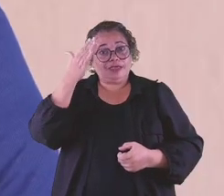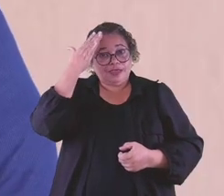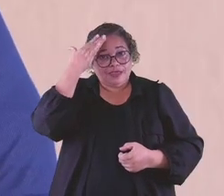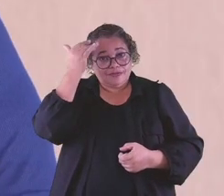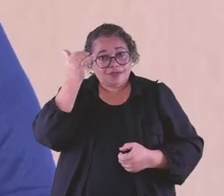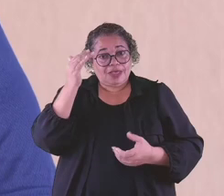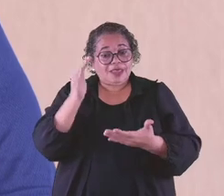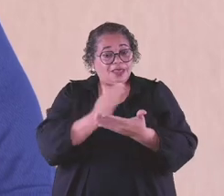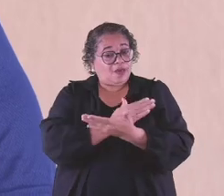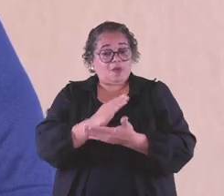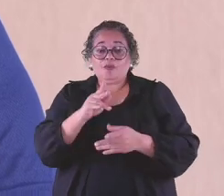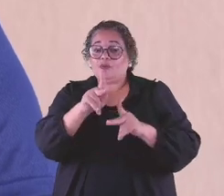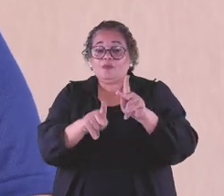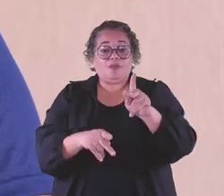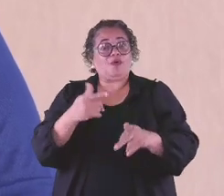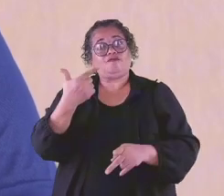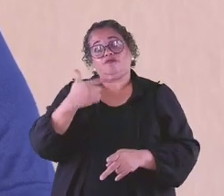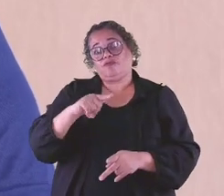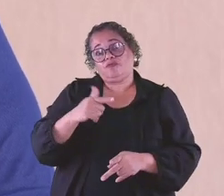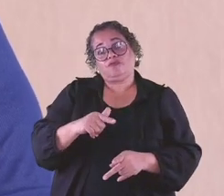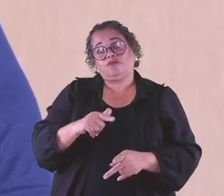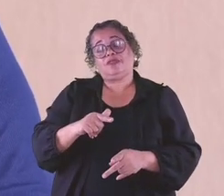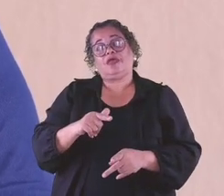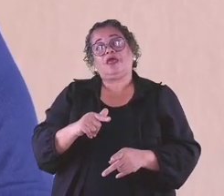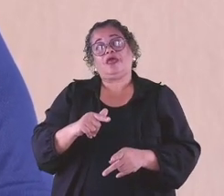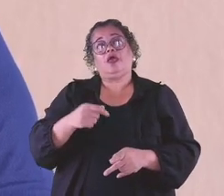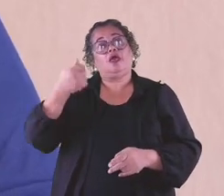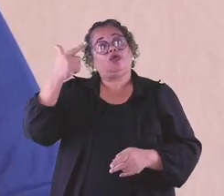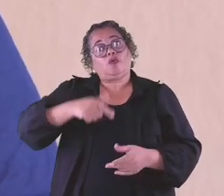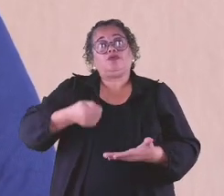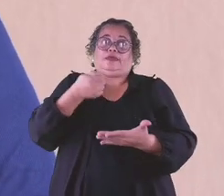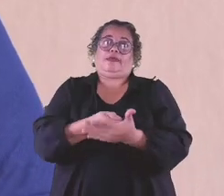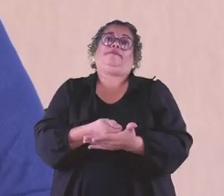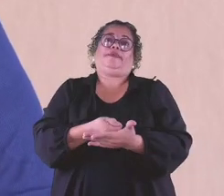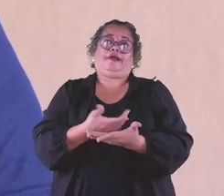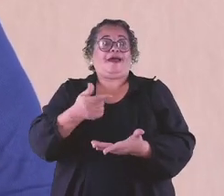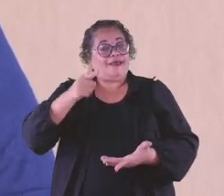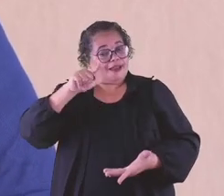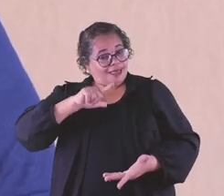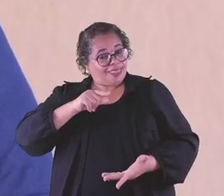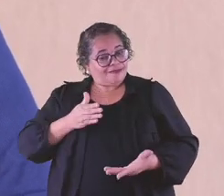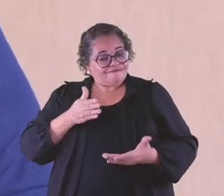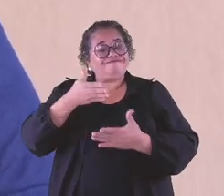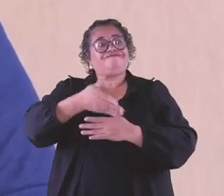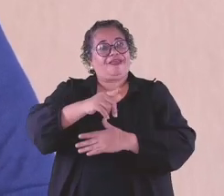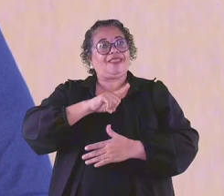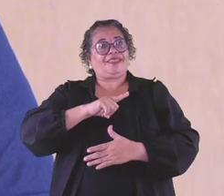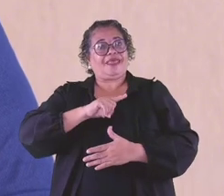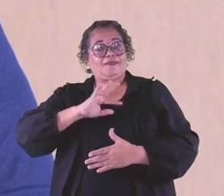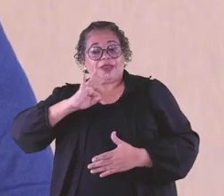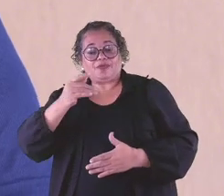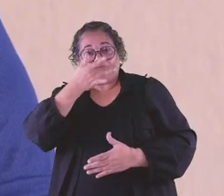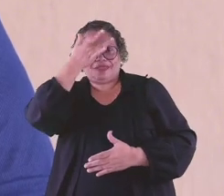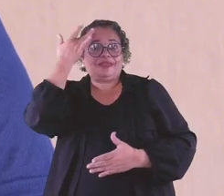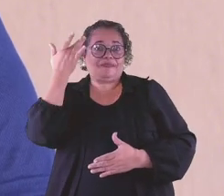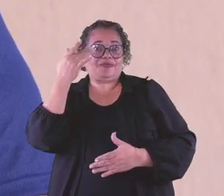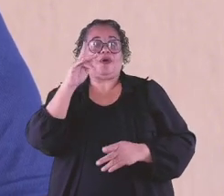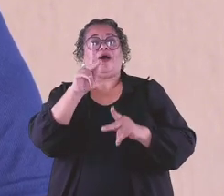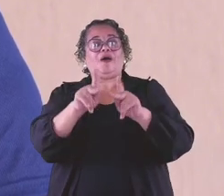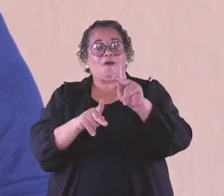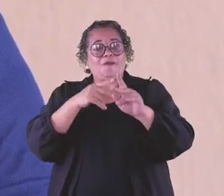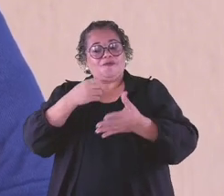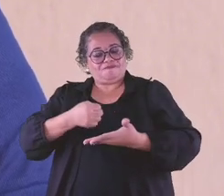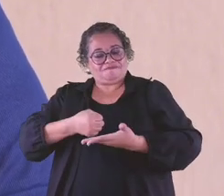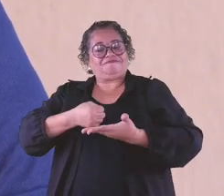tratamentos caros e que provavelmente a maioria da população não teria acesso. E lá nós temos. Então a